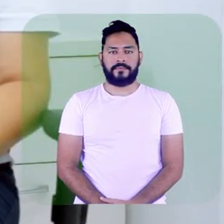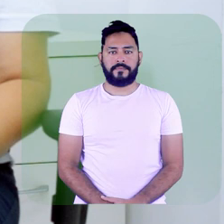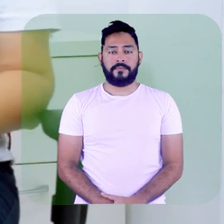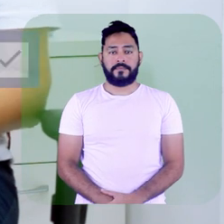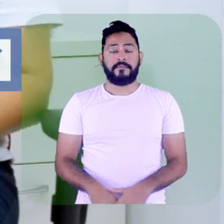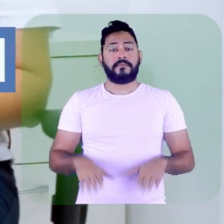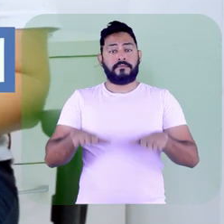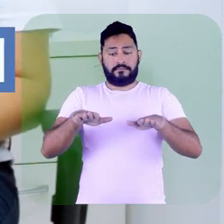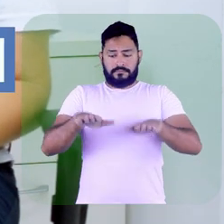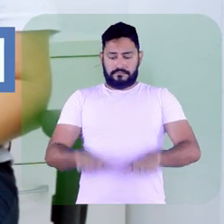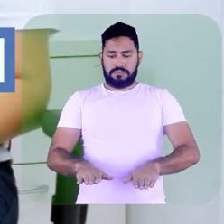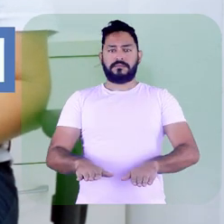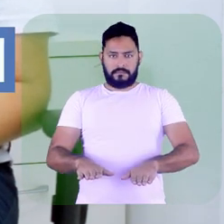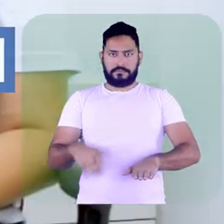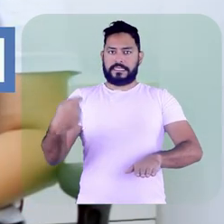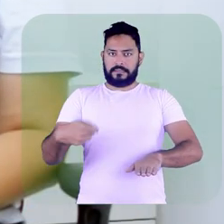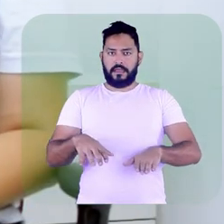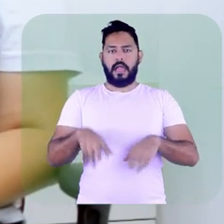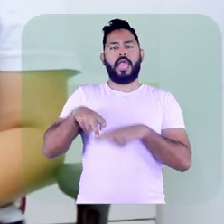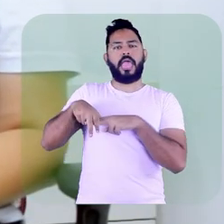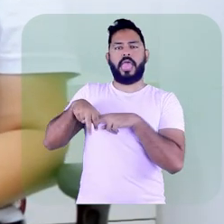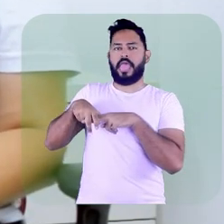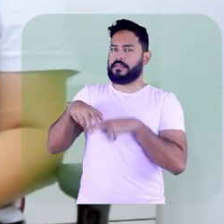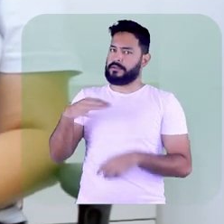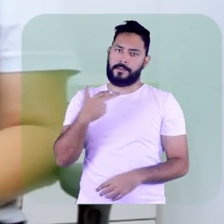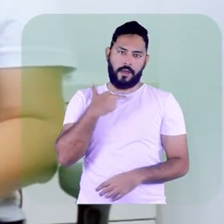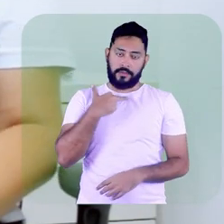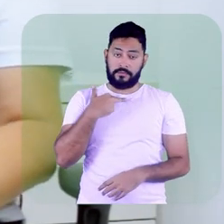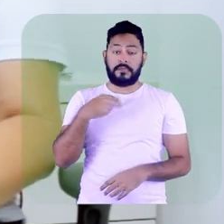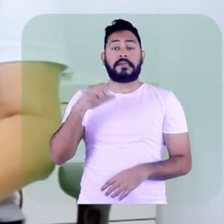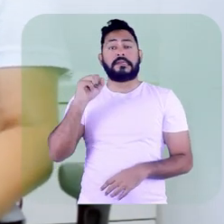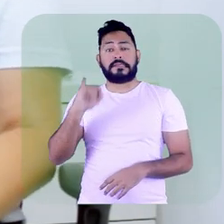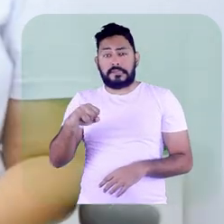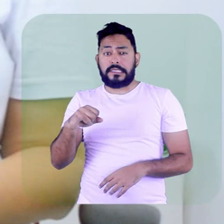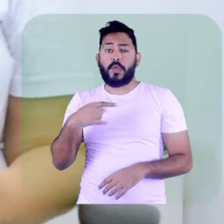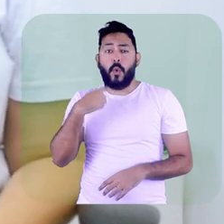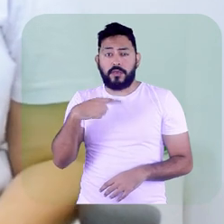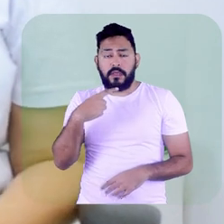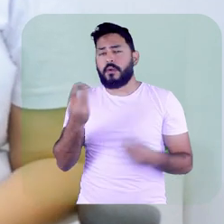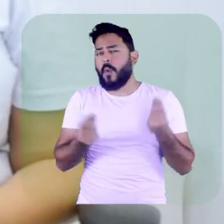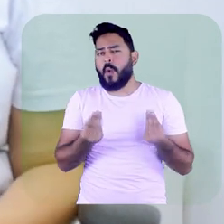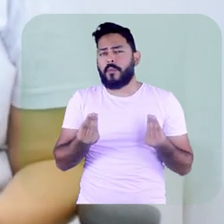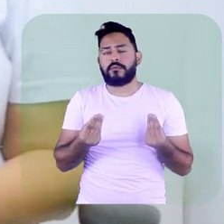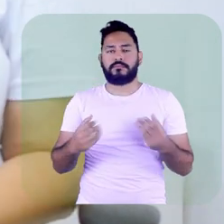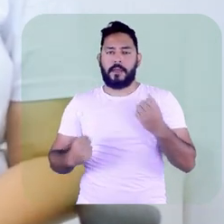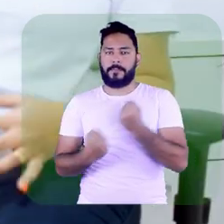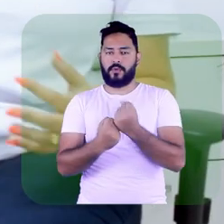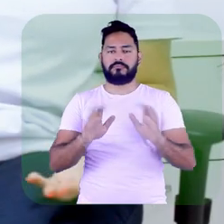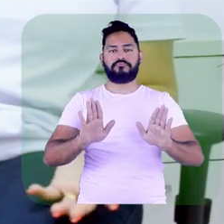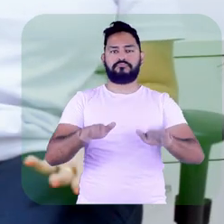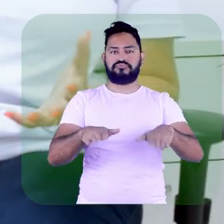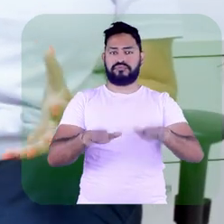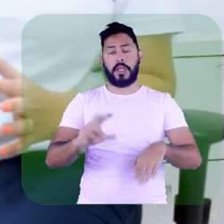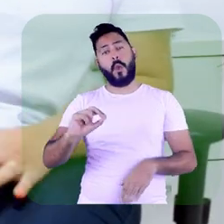Os pés devem ficar bem apoiados no chão. Quando o ajuste da cadeira não permitir que os pés fiquem bem apoiados, é recomendado o uso de apoio para os pés, que